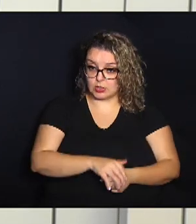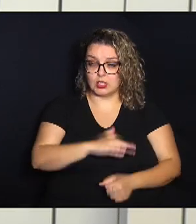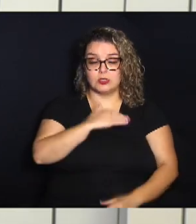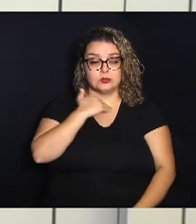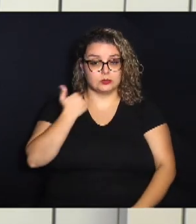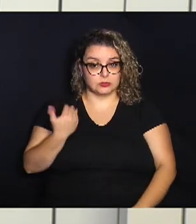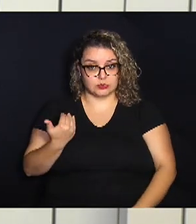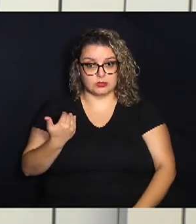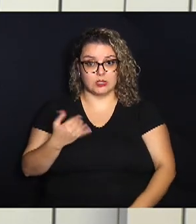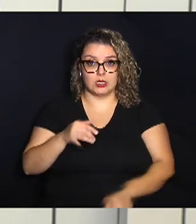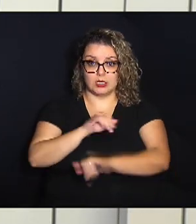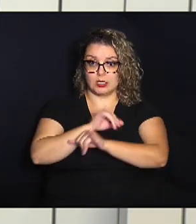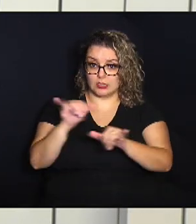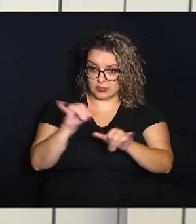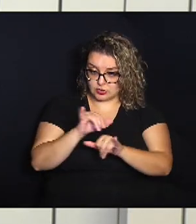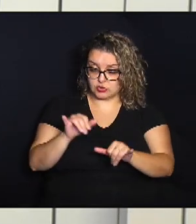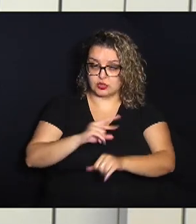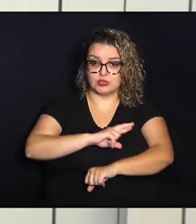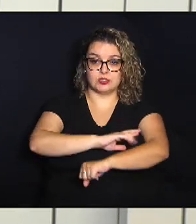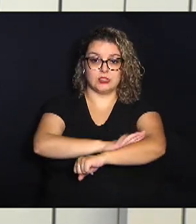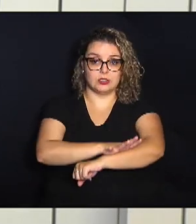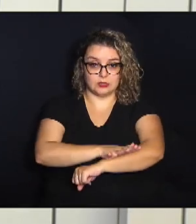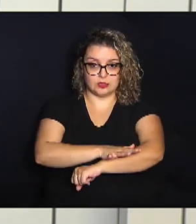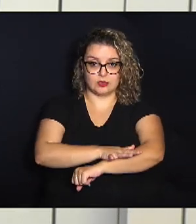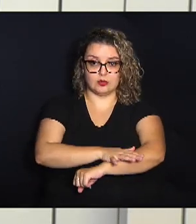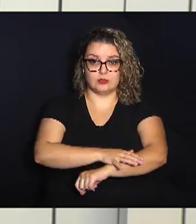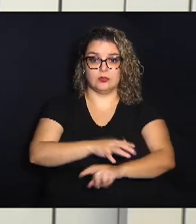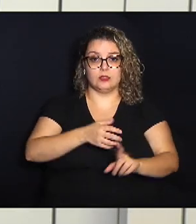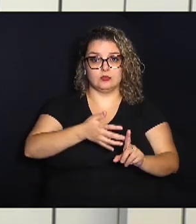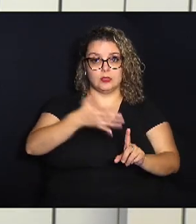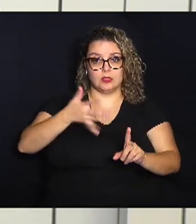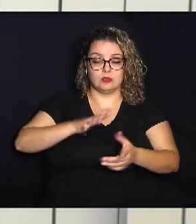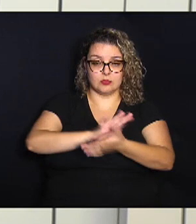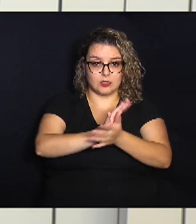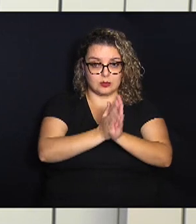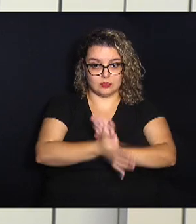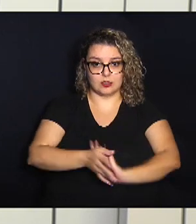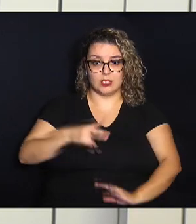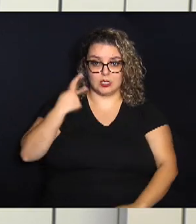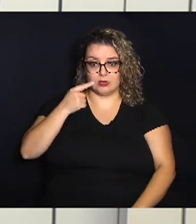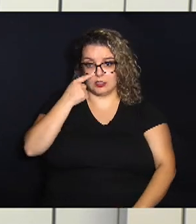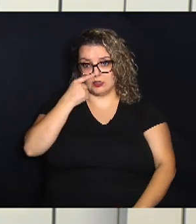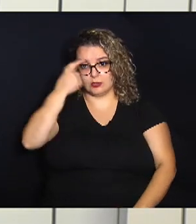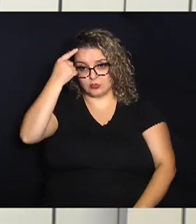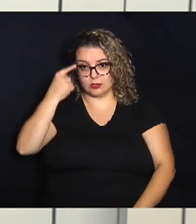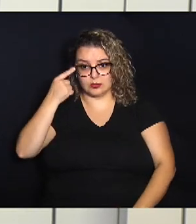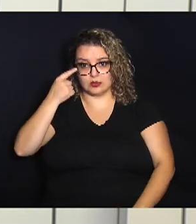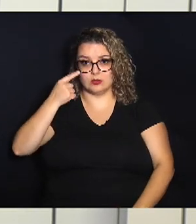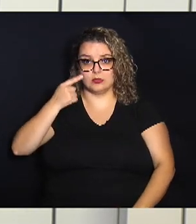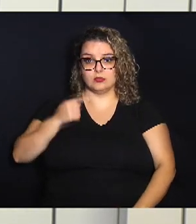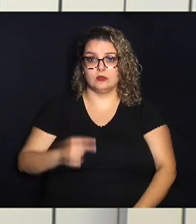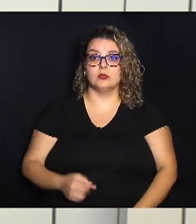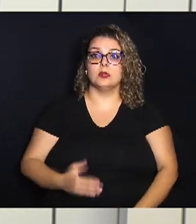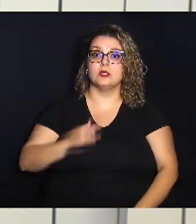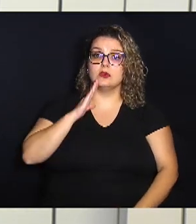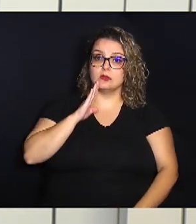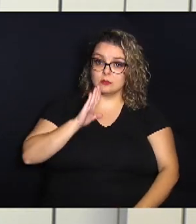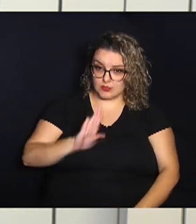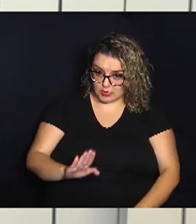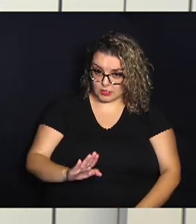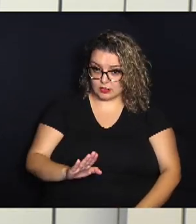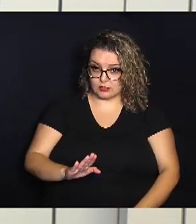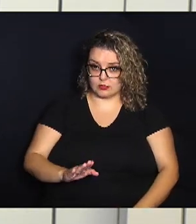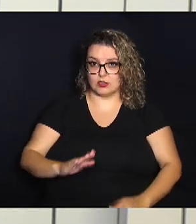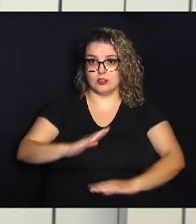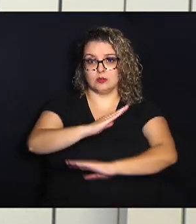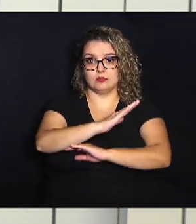e declarações racistas e homofóbicas à vereadora Paola Miguel e a promessa de um